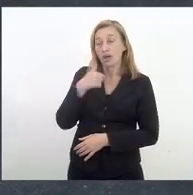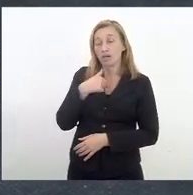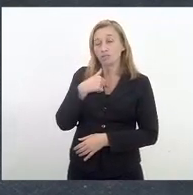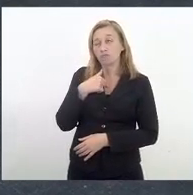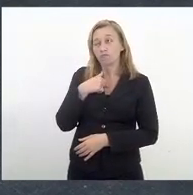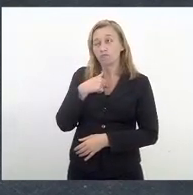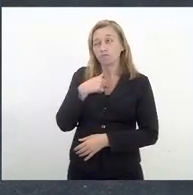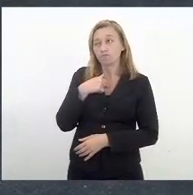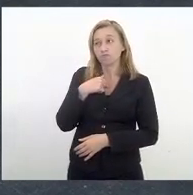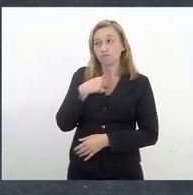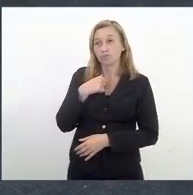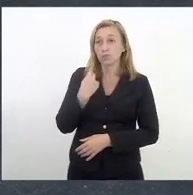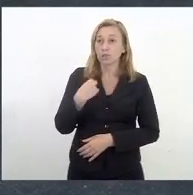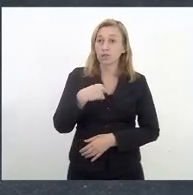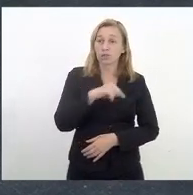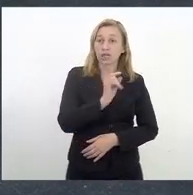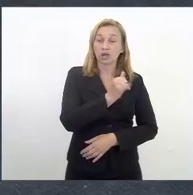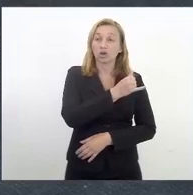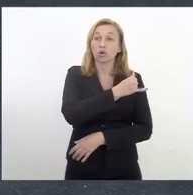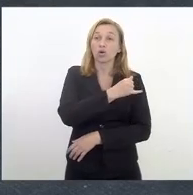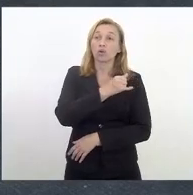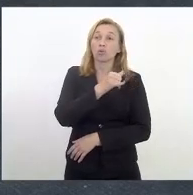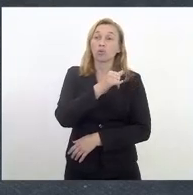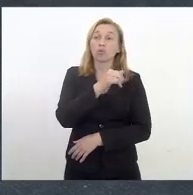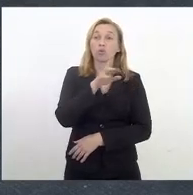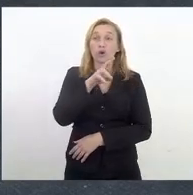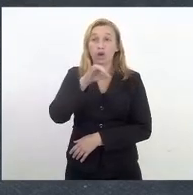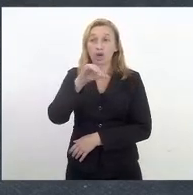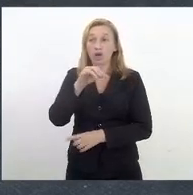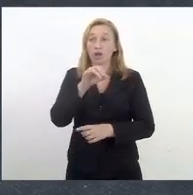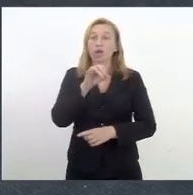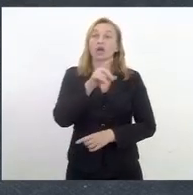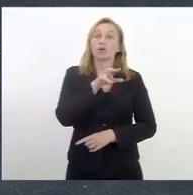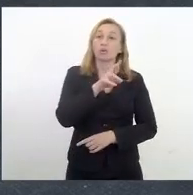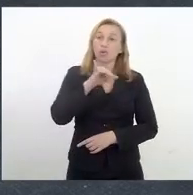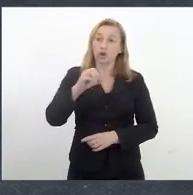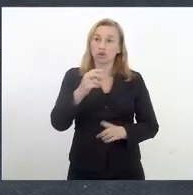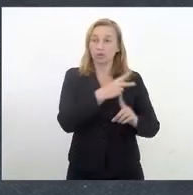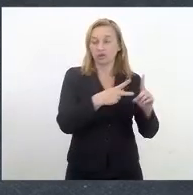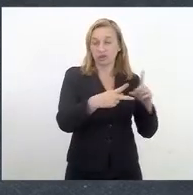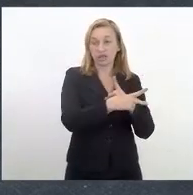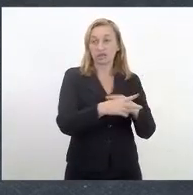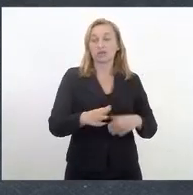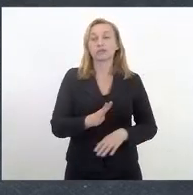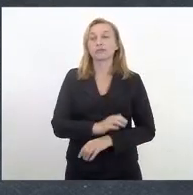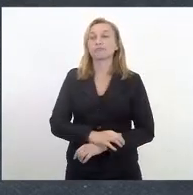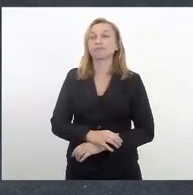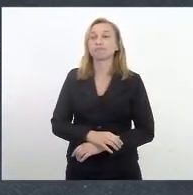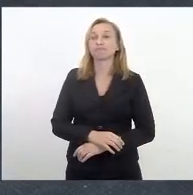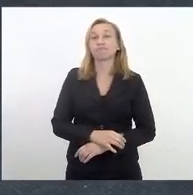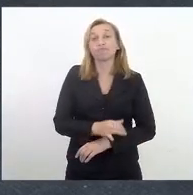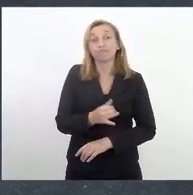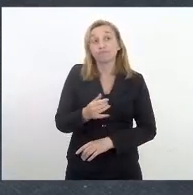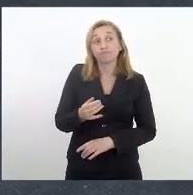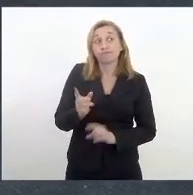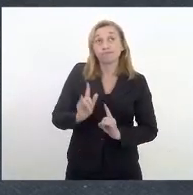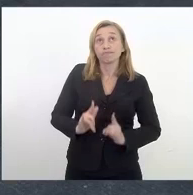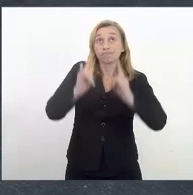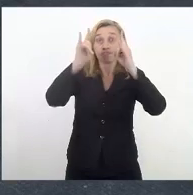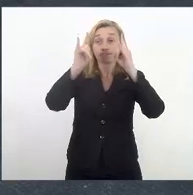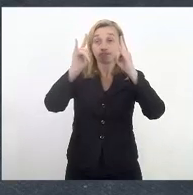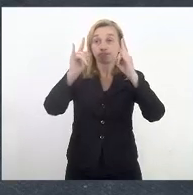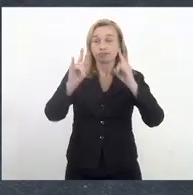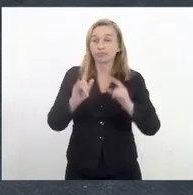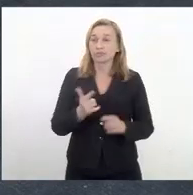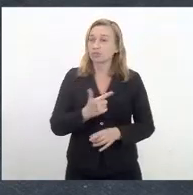tá indo para o Rio previdência já foi é o primeiro vamos prédio adquirido que